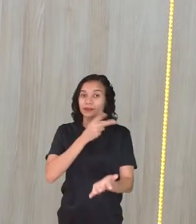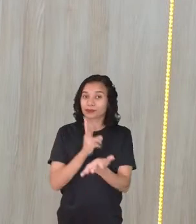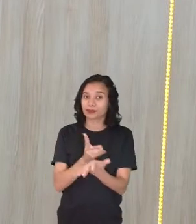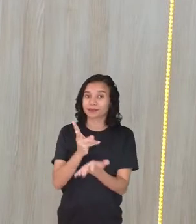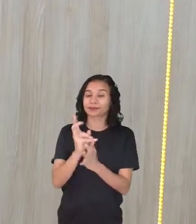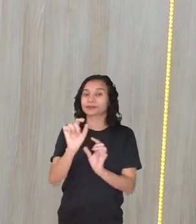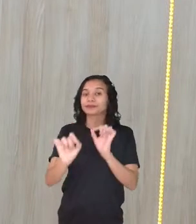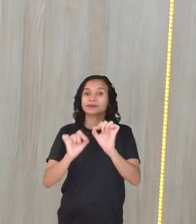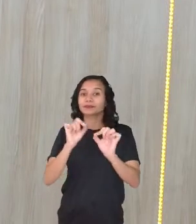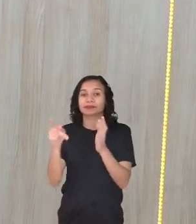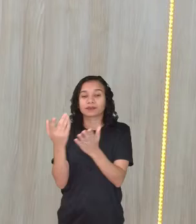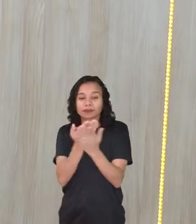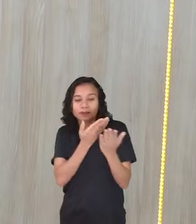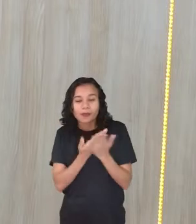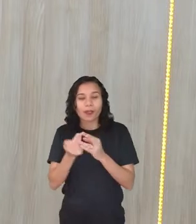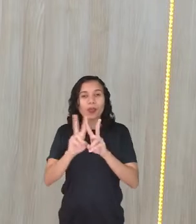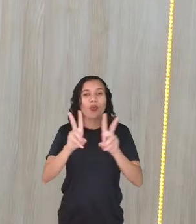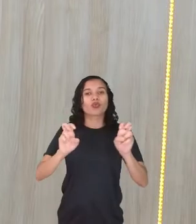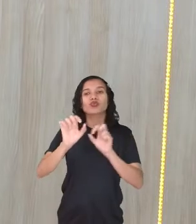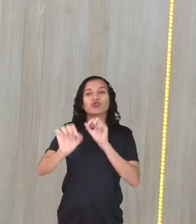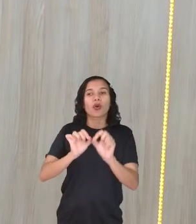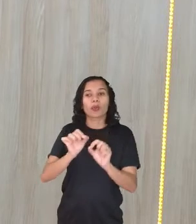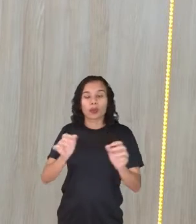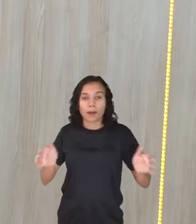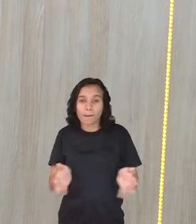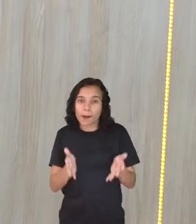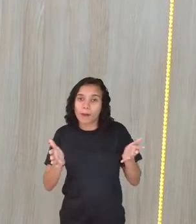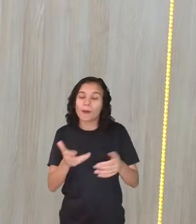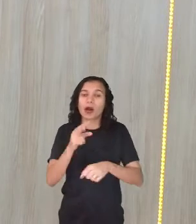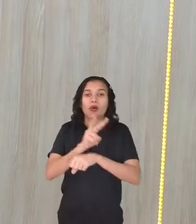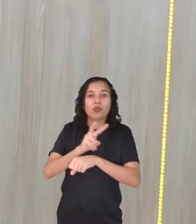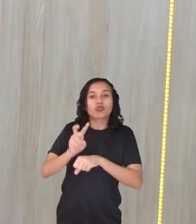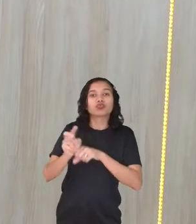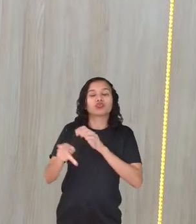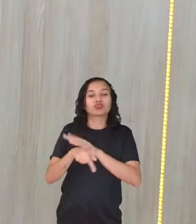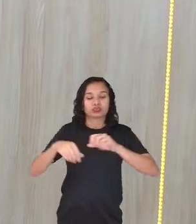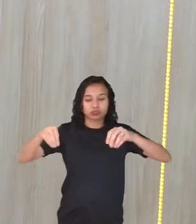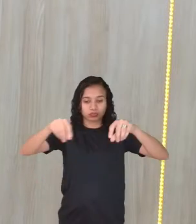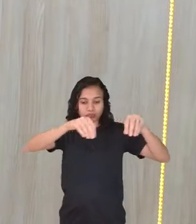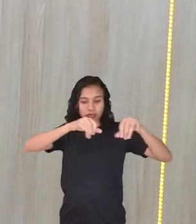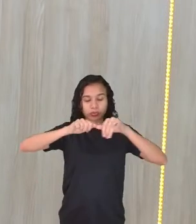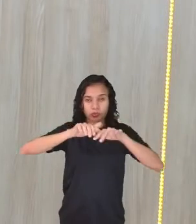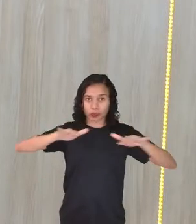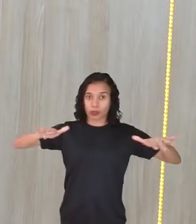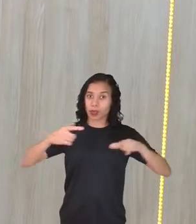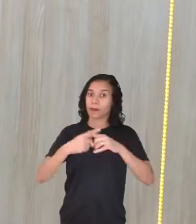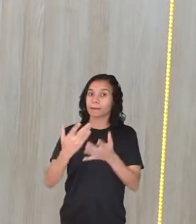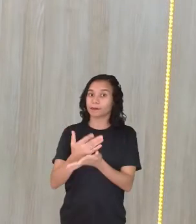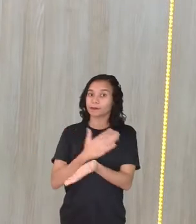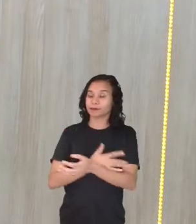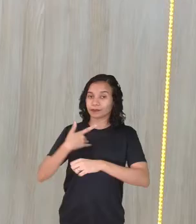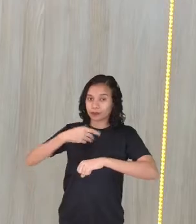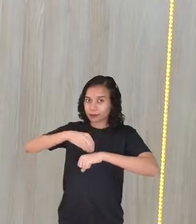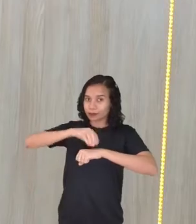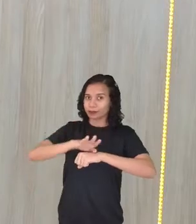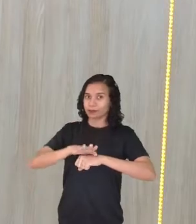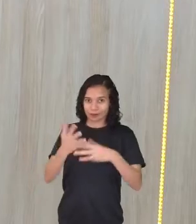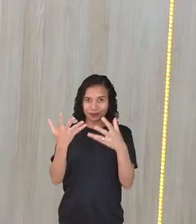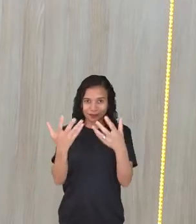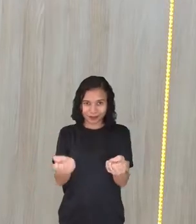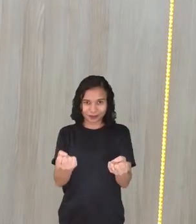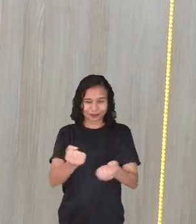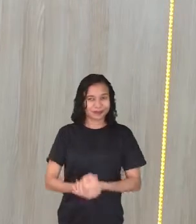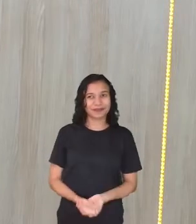continuar esse estudo a respeito do cultivo e conservação do solo. Mas antes, temos alguns avisos. Vamos